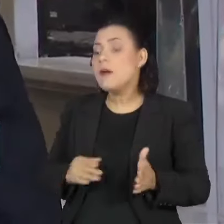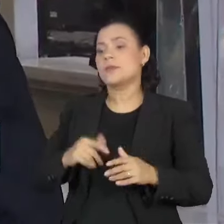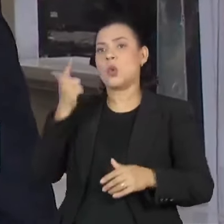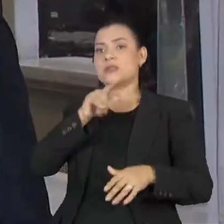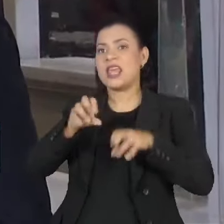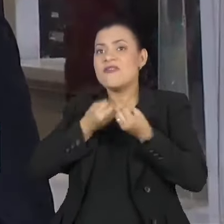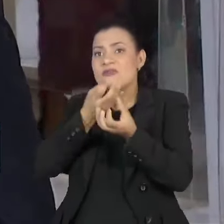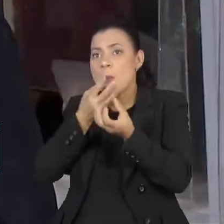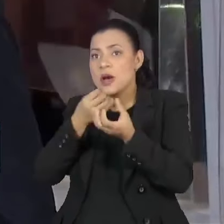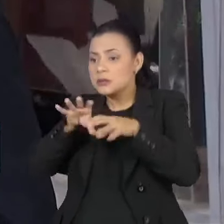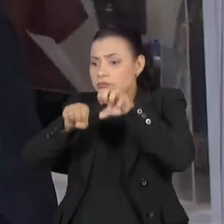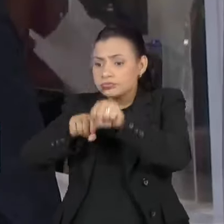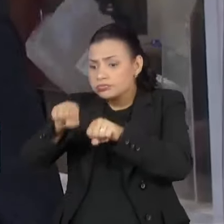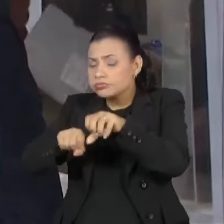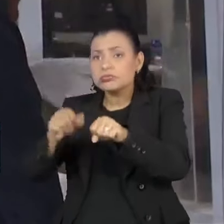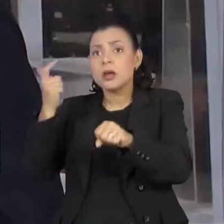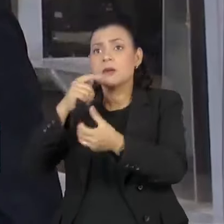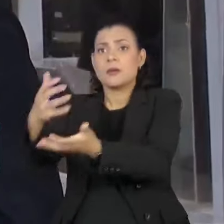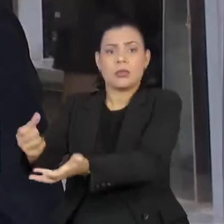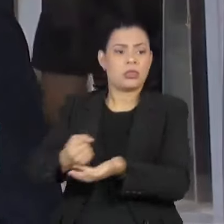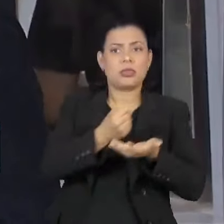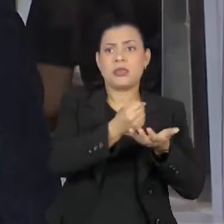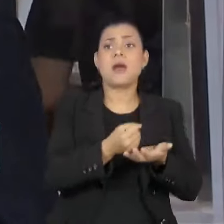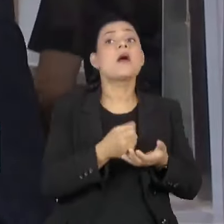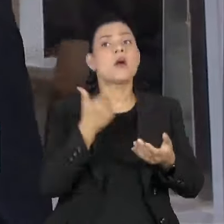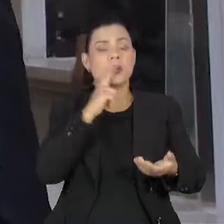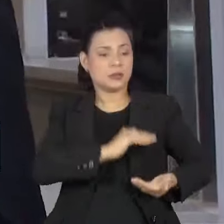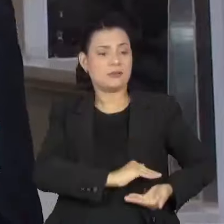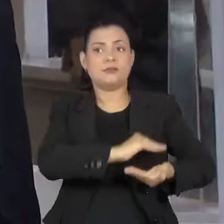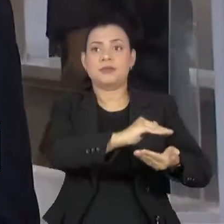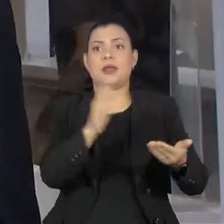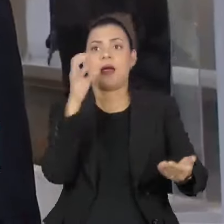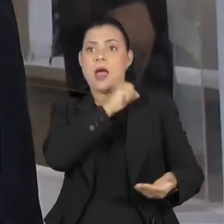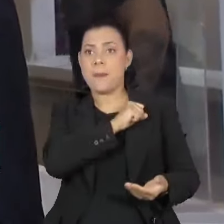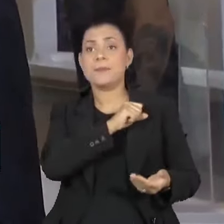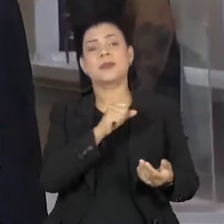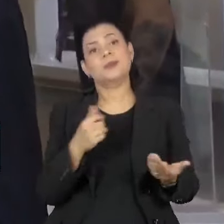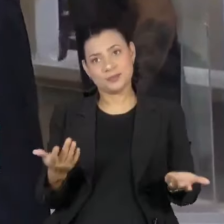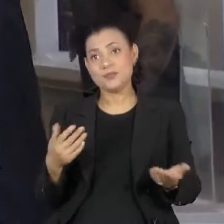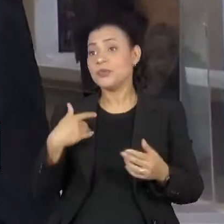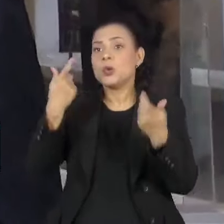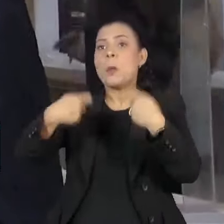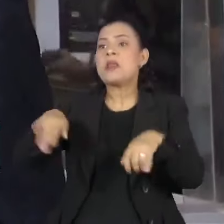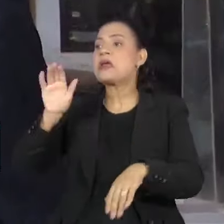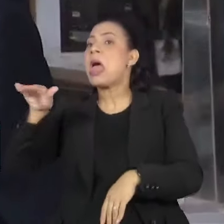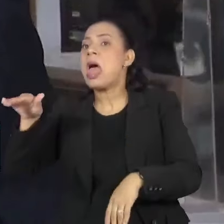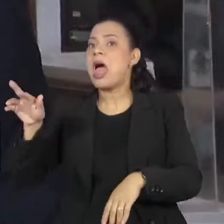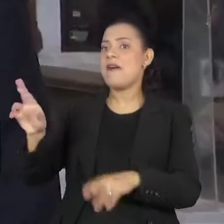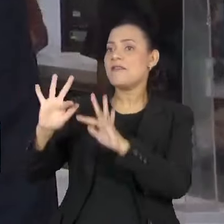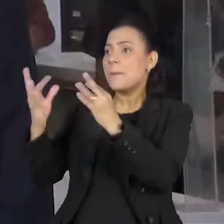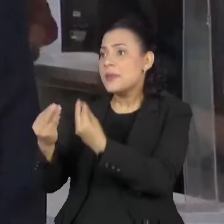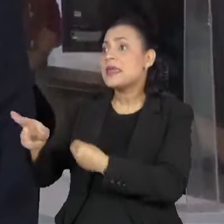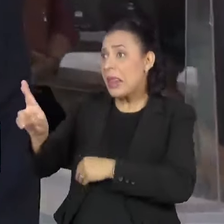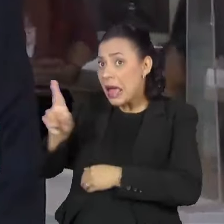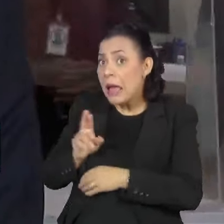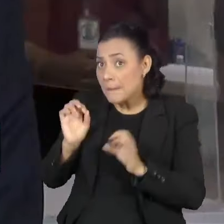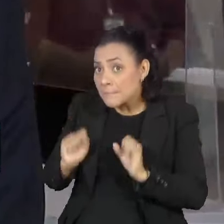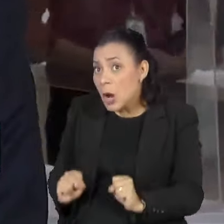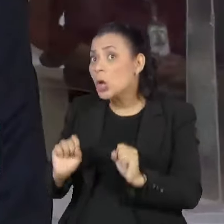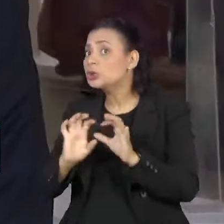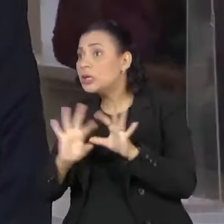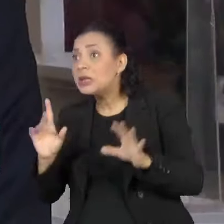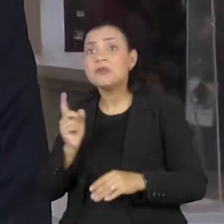dados, a essa central de doadores, de forma rápida, e não vai precisar, então, consultar os familiares se realmente aquele falecido deixou a intenção